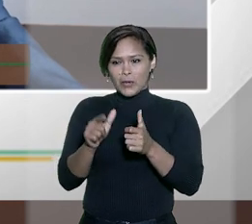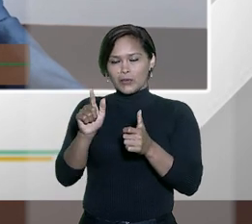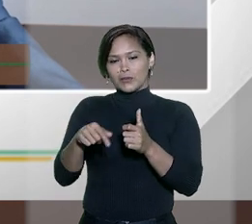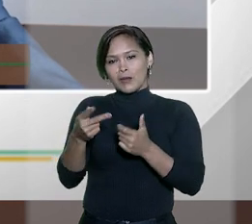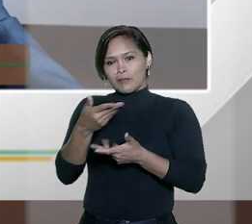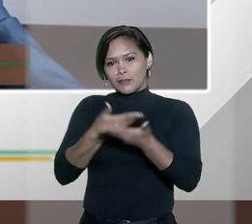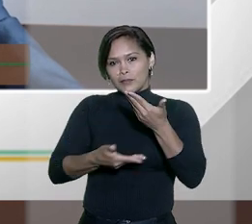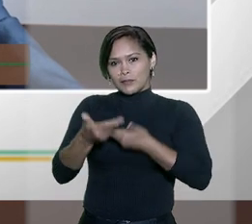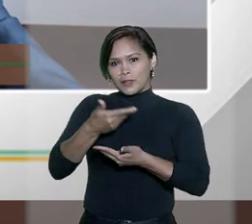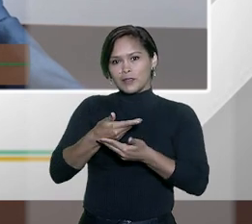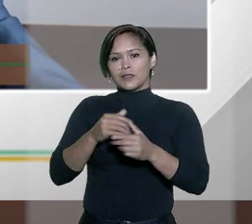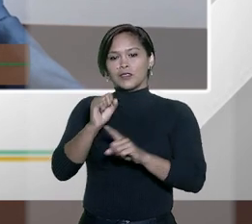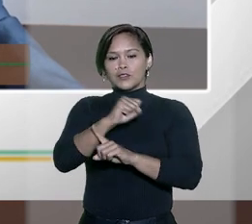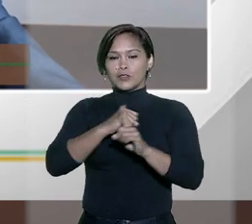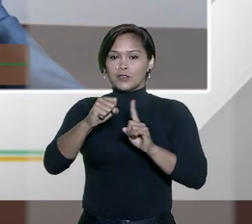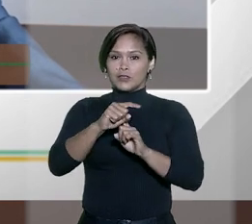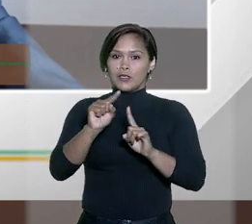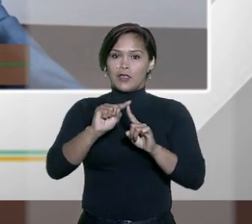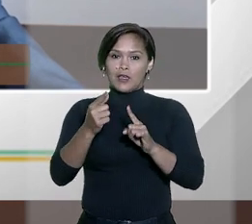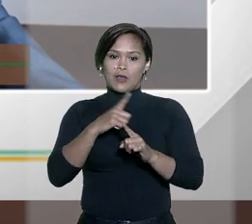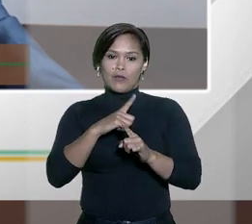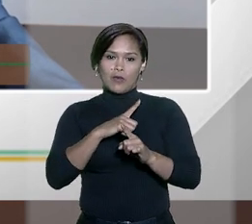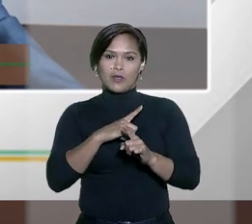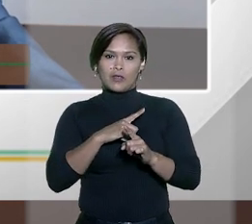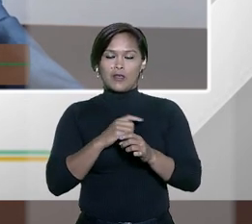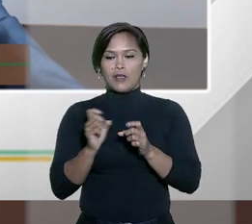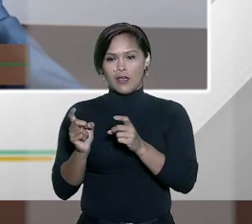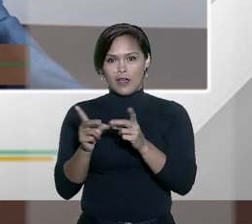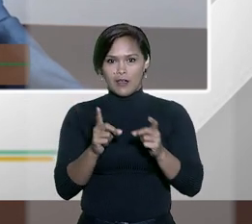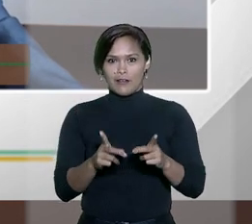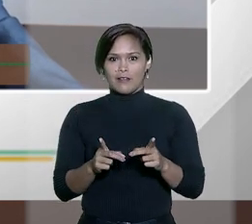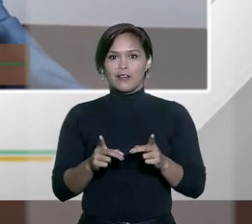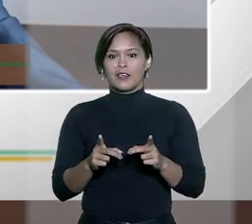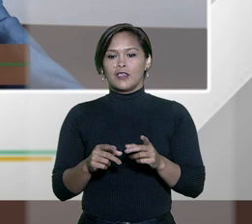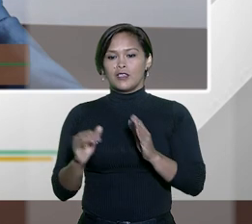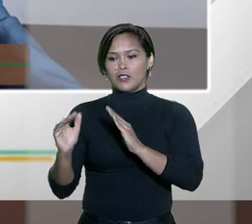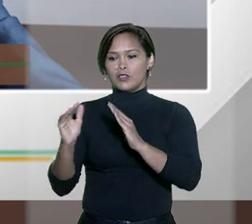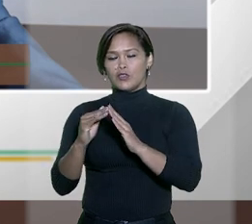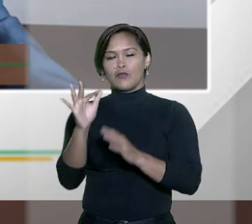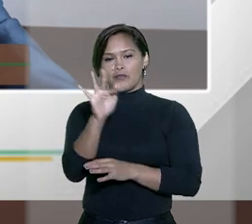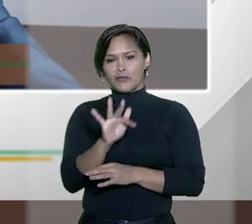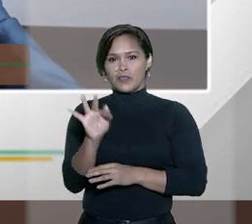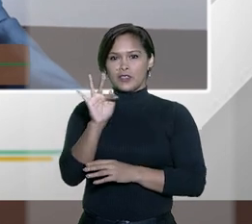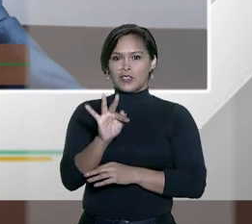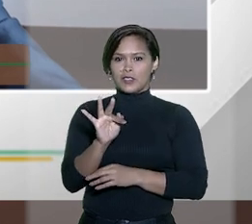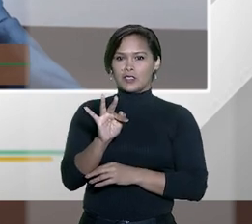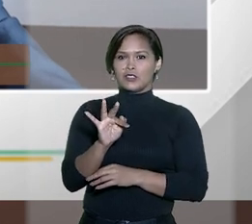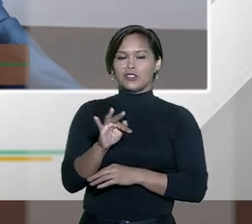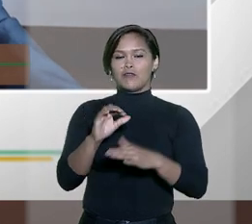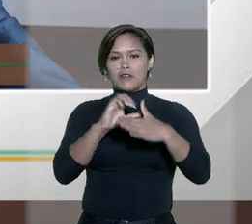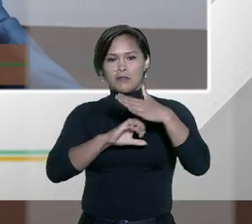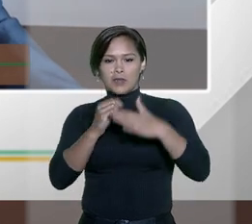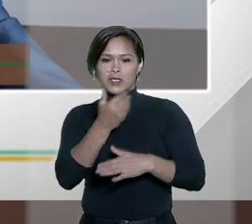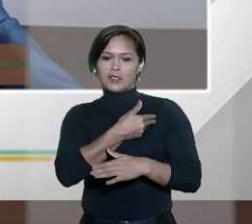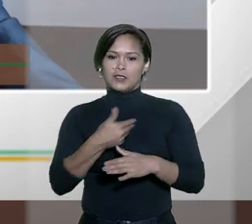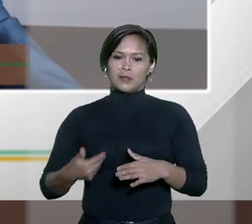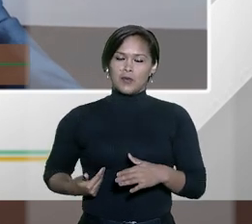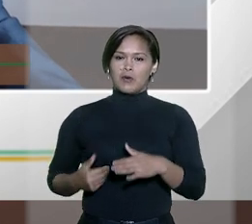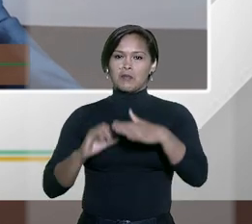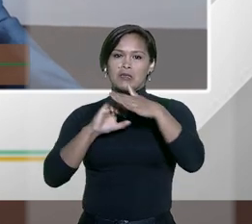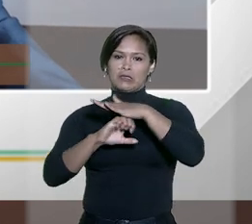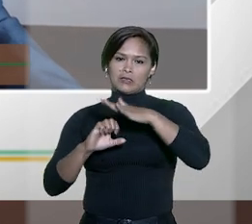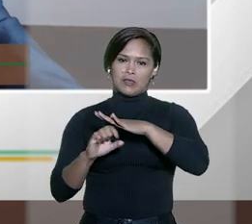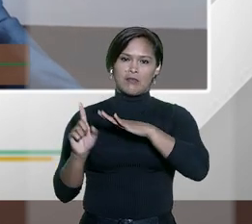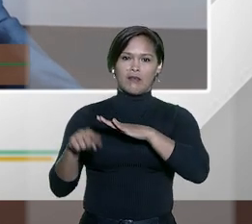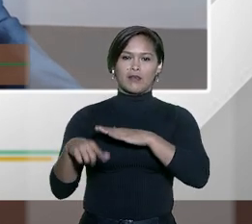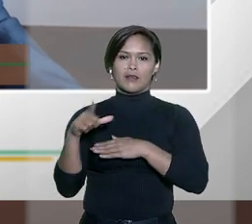da participação societária, quando disponibilizada para venda do respectivo ente federativo, no caso de empresas públicas, estatais,